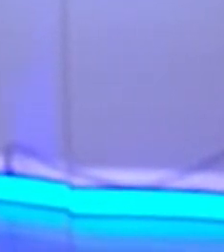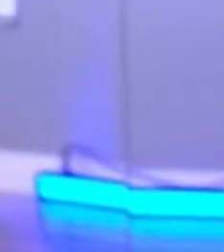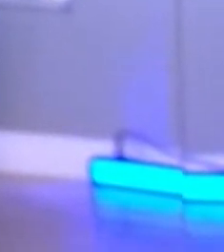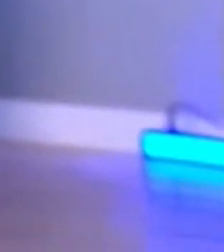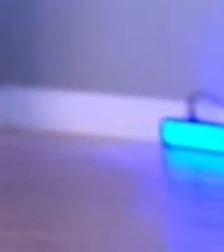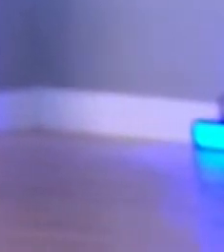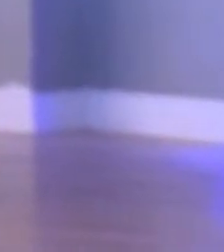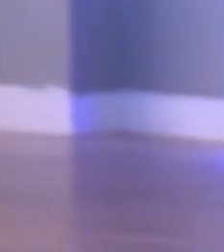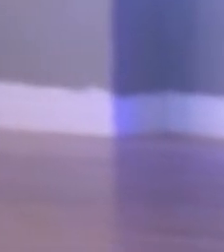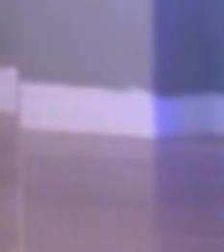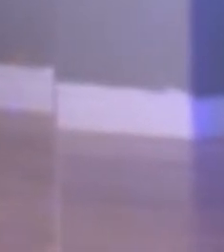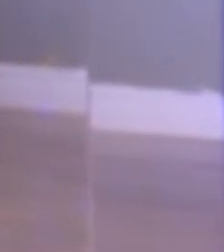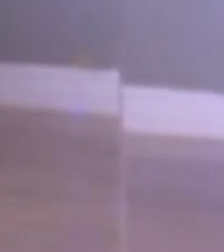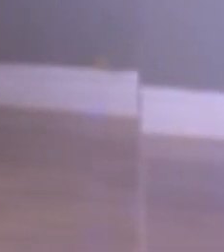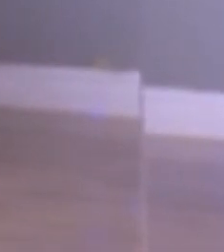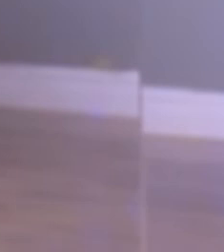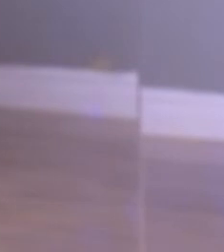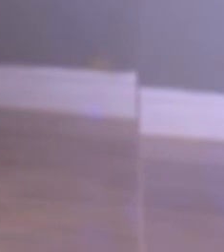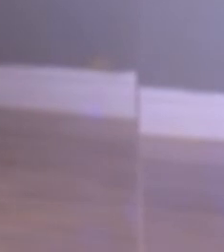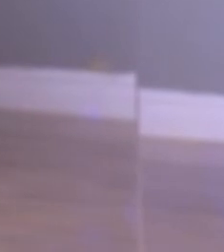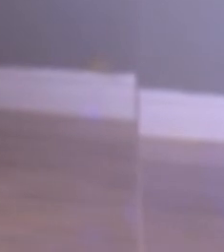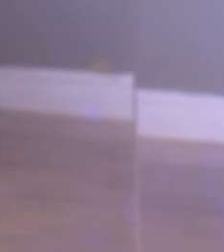E aí